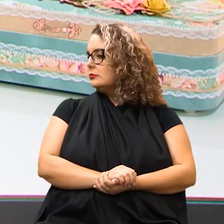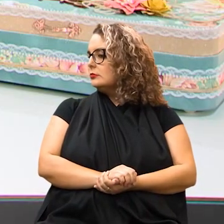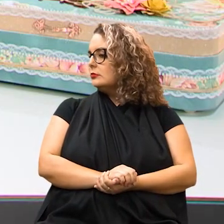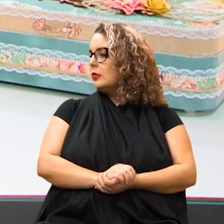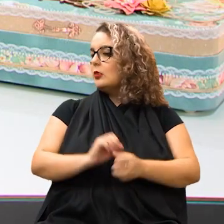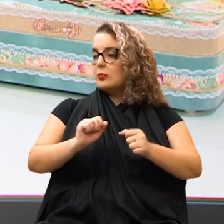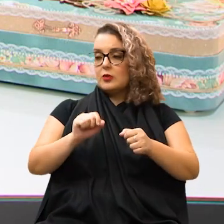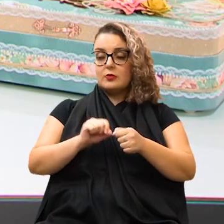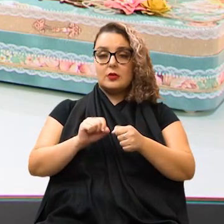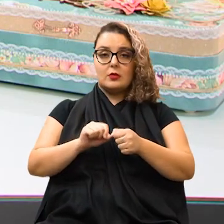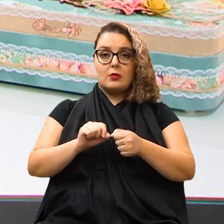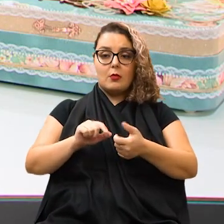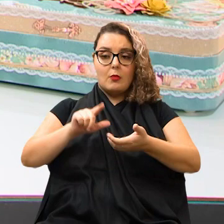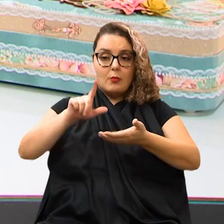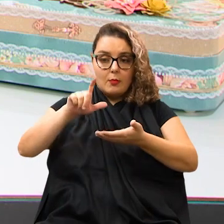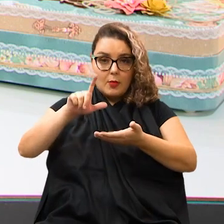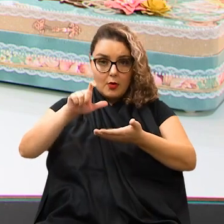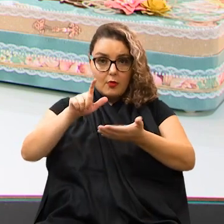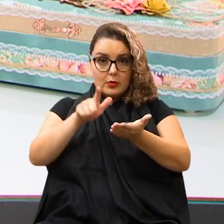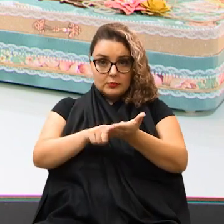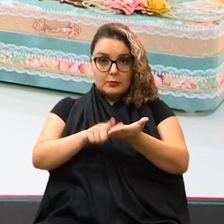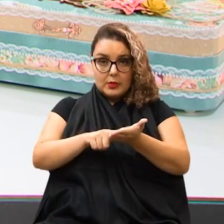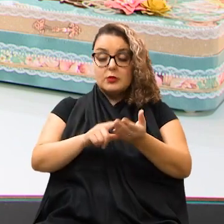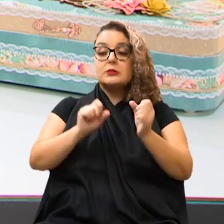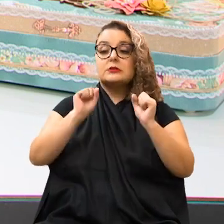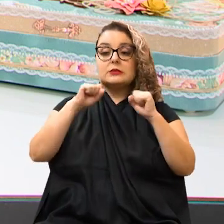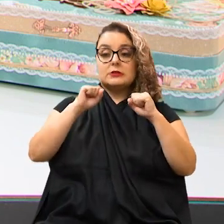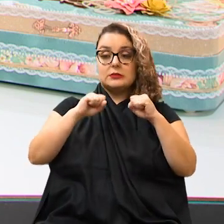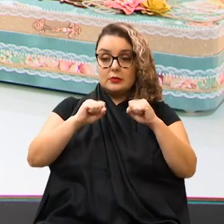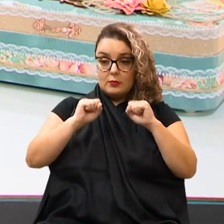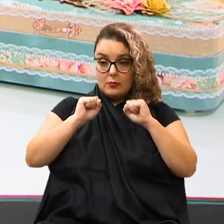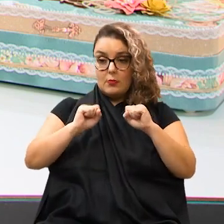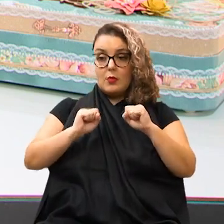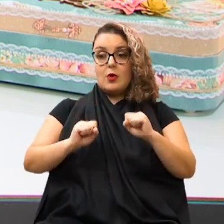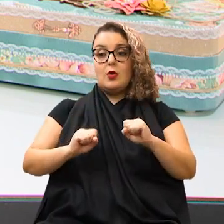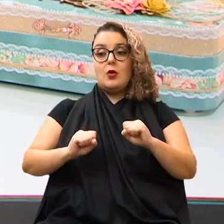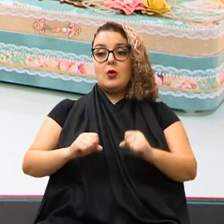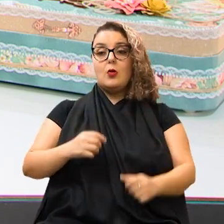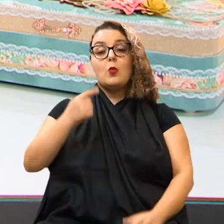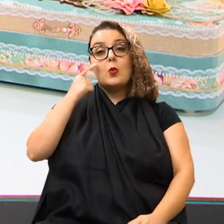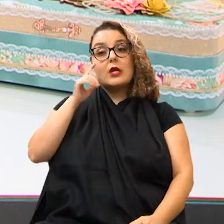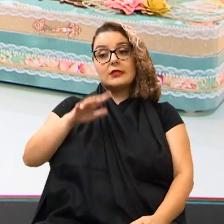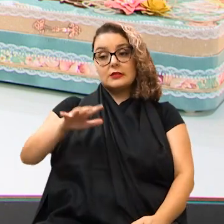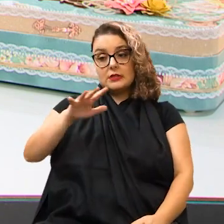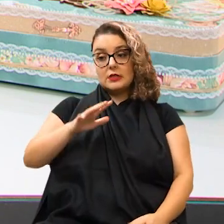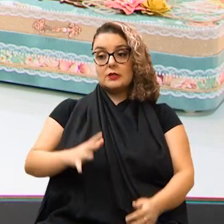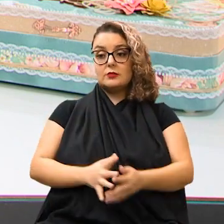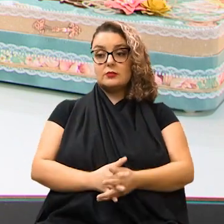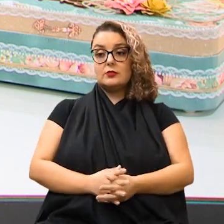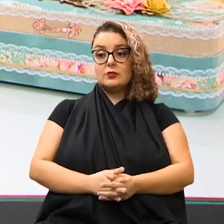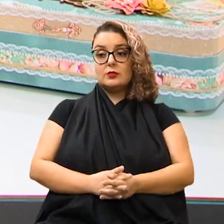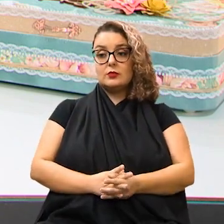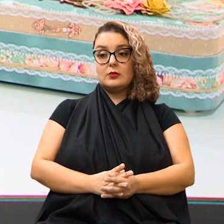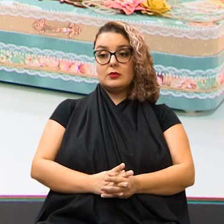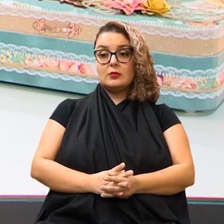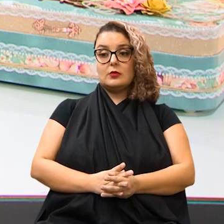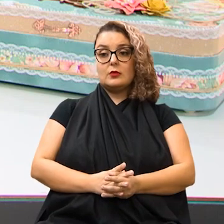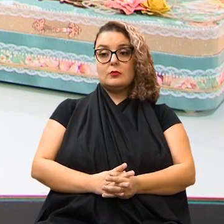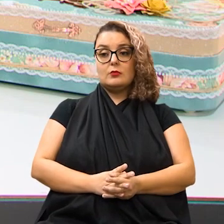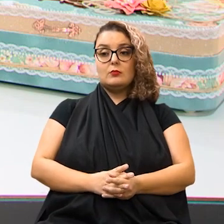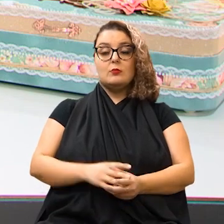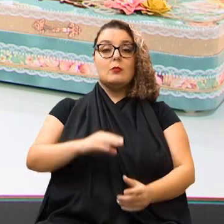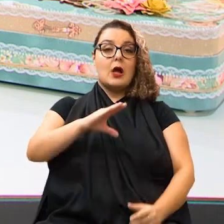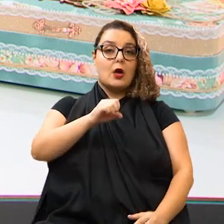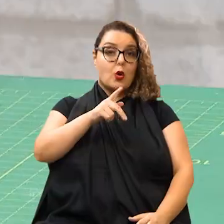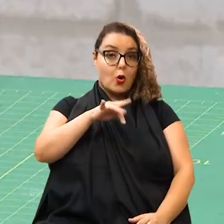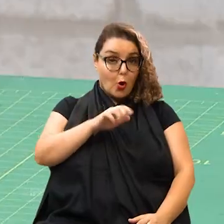pra fazer também com papel de fotografia. Dá. Com fotografias. Dá pra fazer com fotografia. O ideal é você fazer uma cópia laser